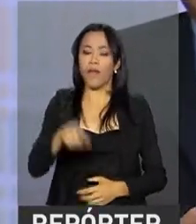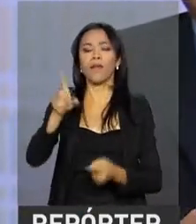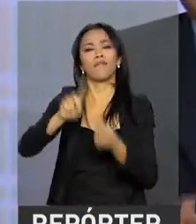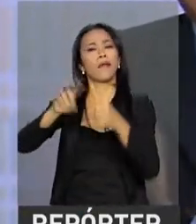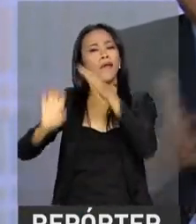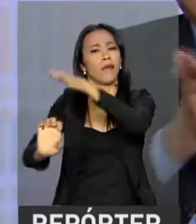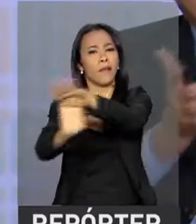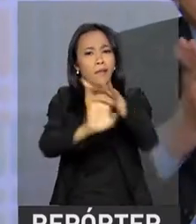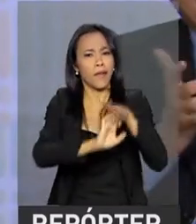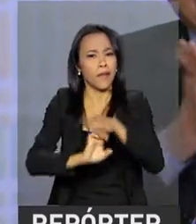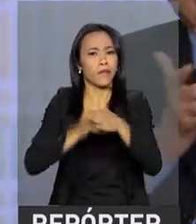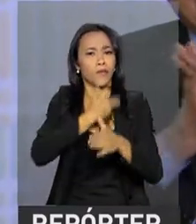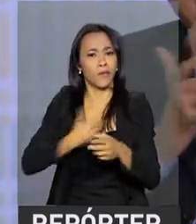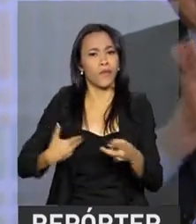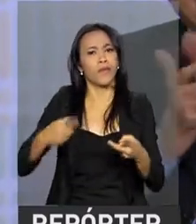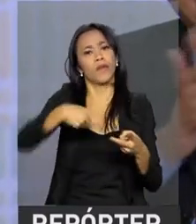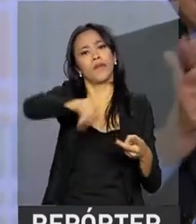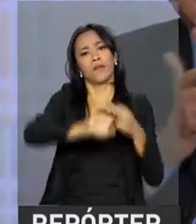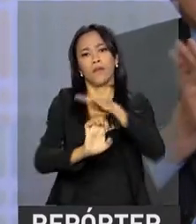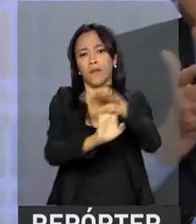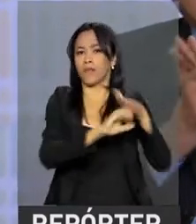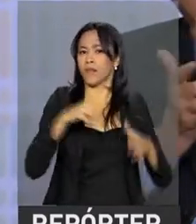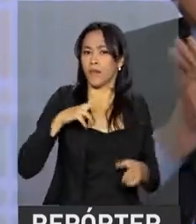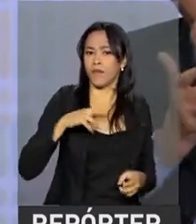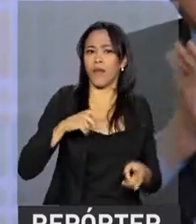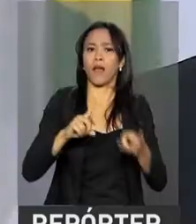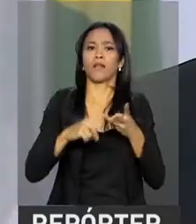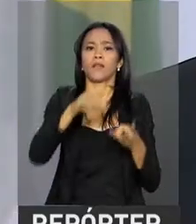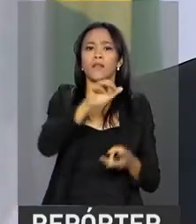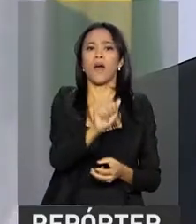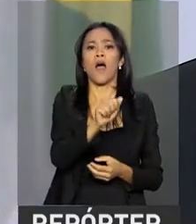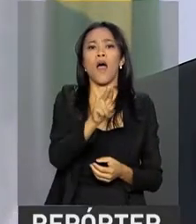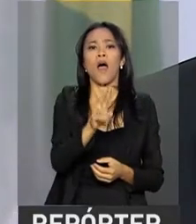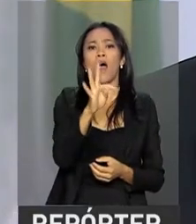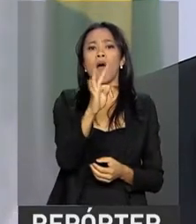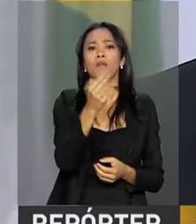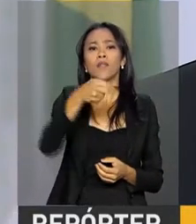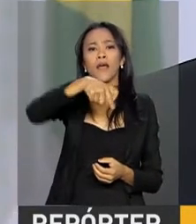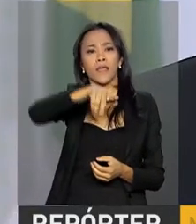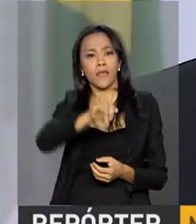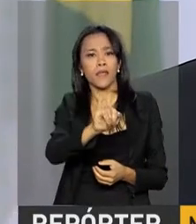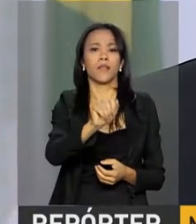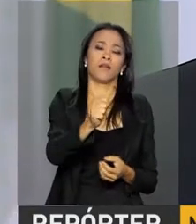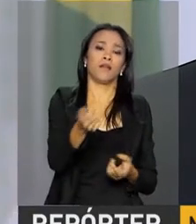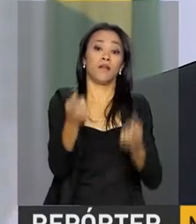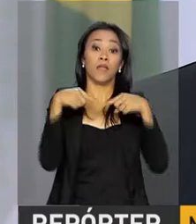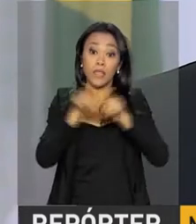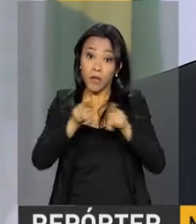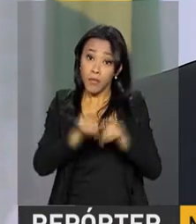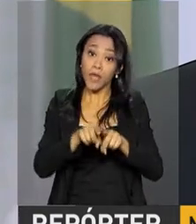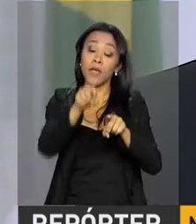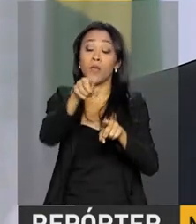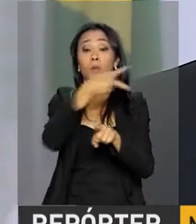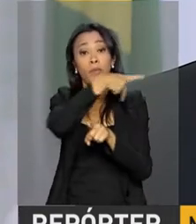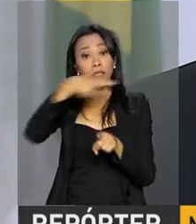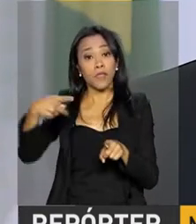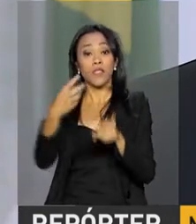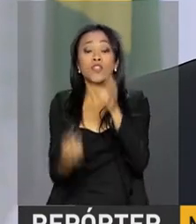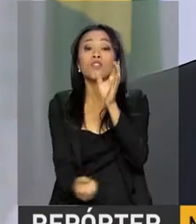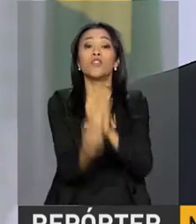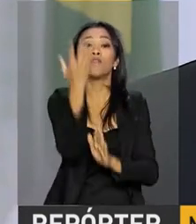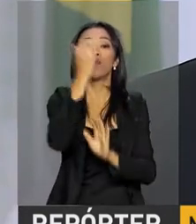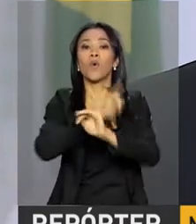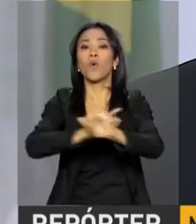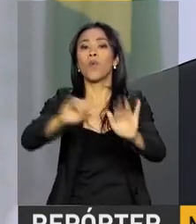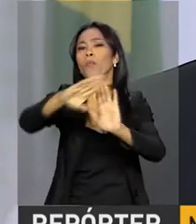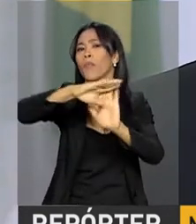empresas públicas e privadas também foram condecorados o presidente também lançou o programa nacional de voluntariado viva voluntário